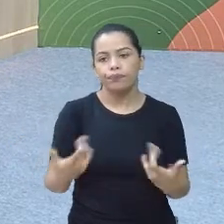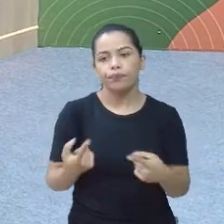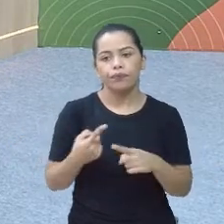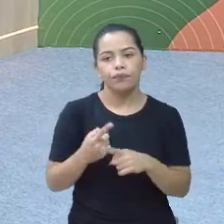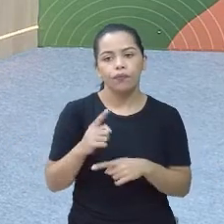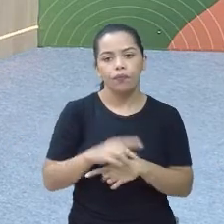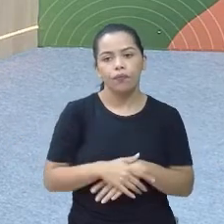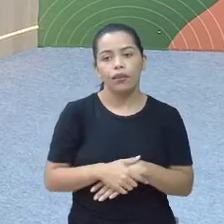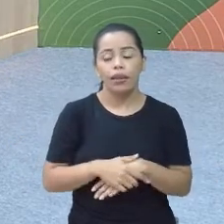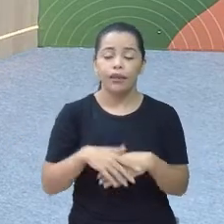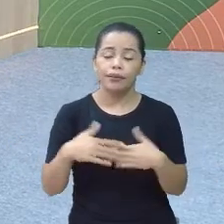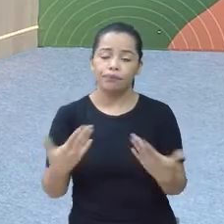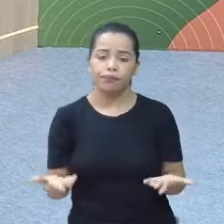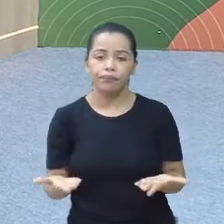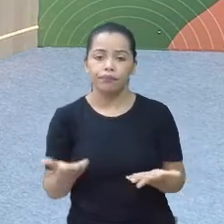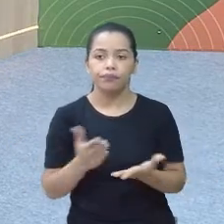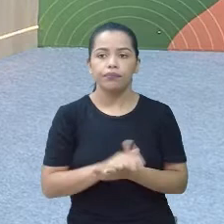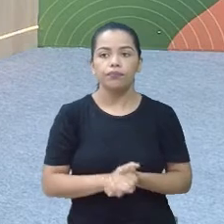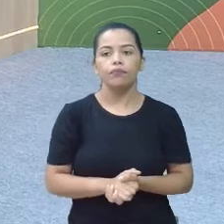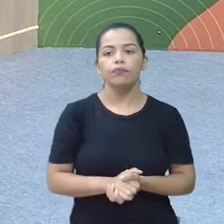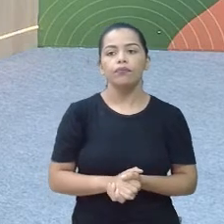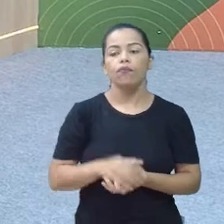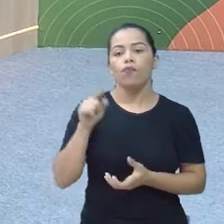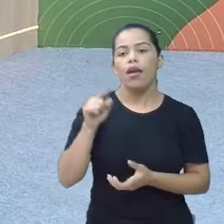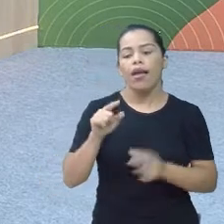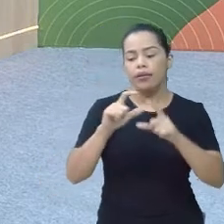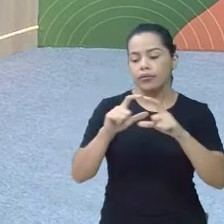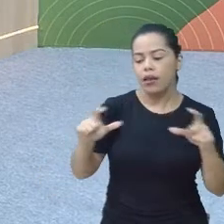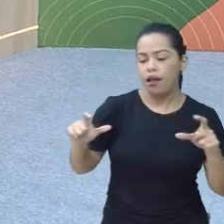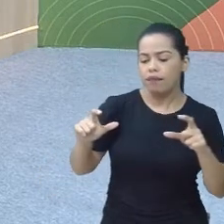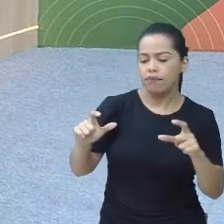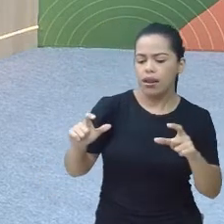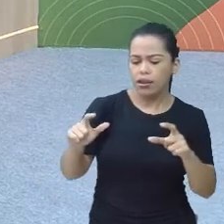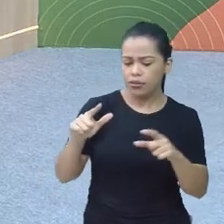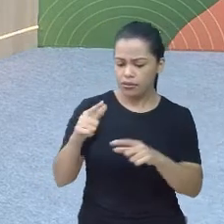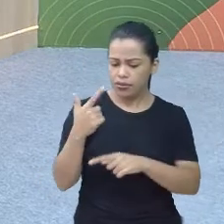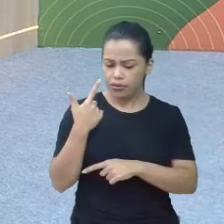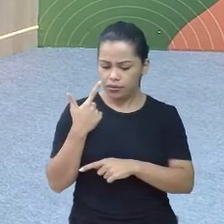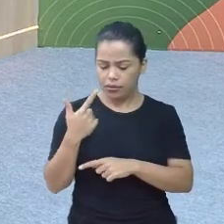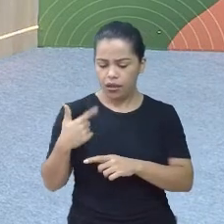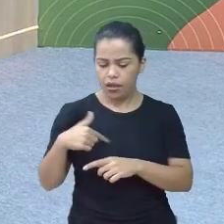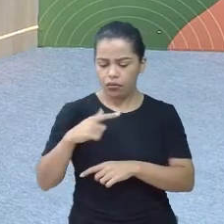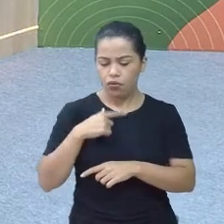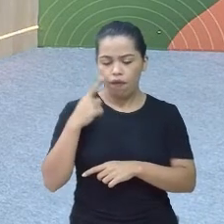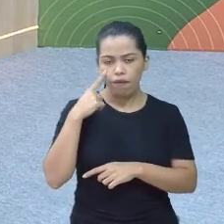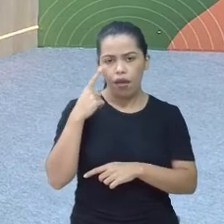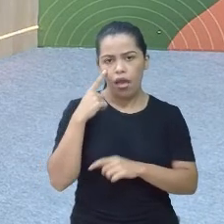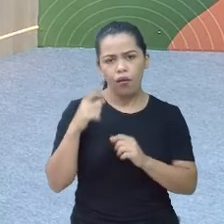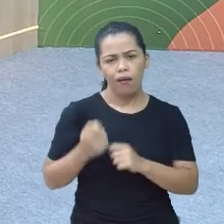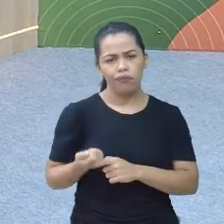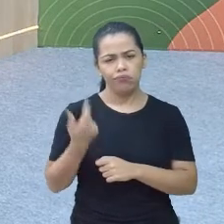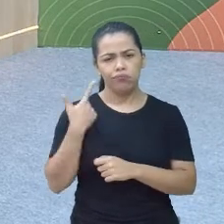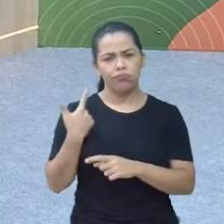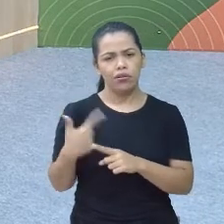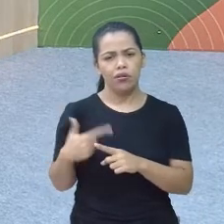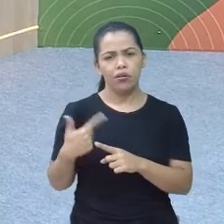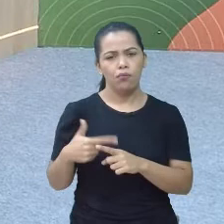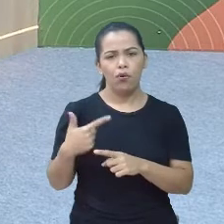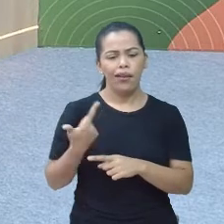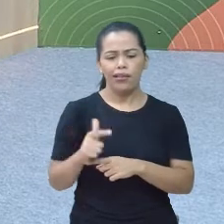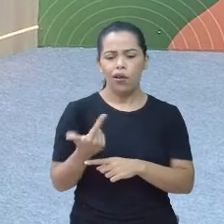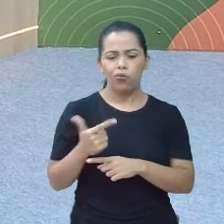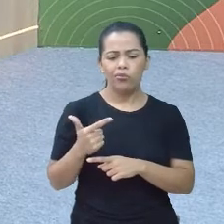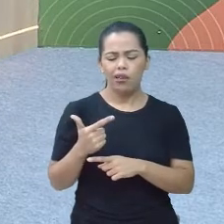desencontrada. Contudo, essa frase gera estranheza aí no poema de Cecília justamente porque ela não faz